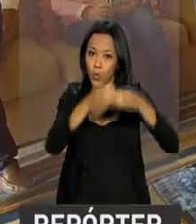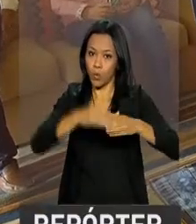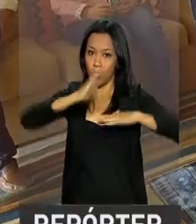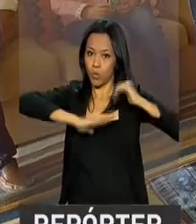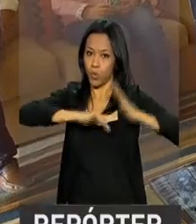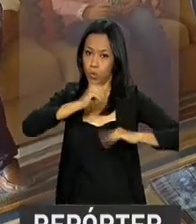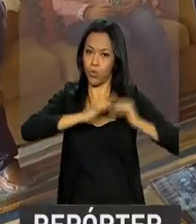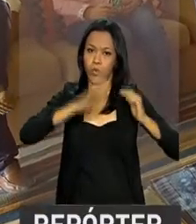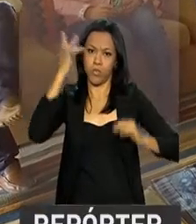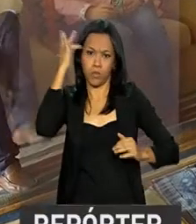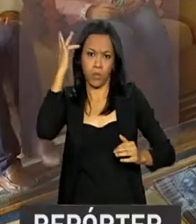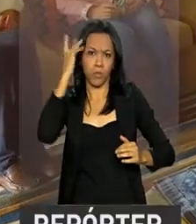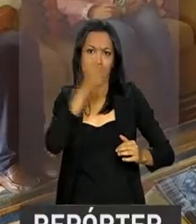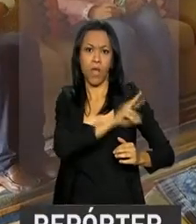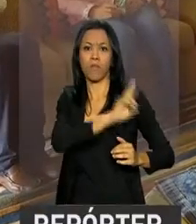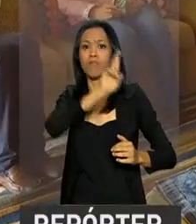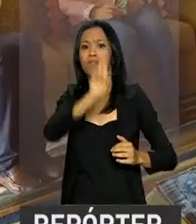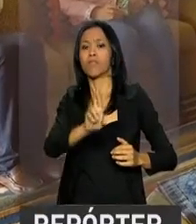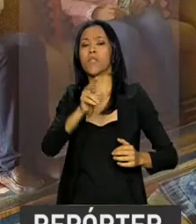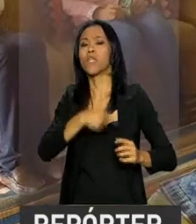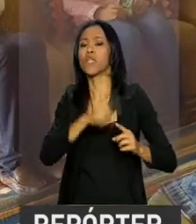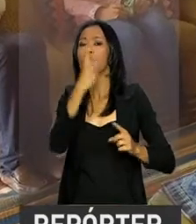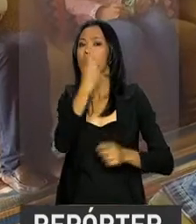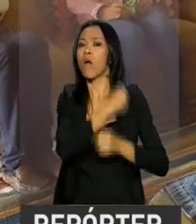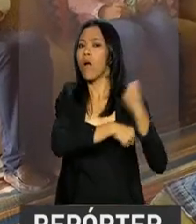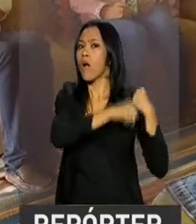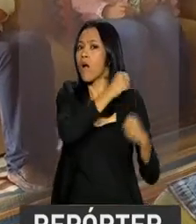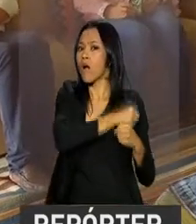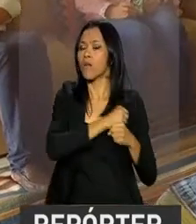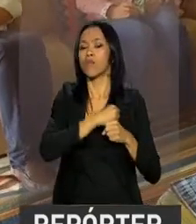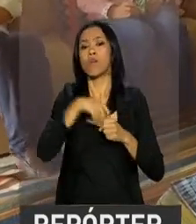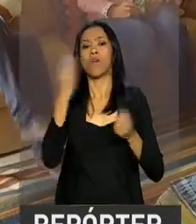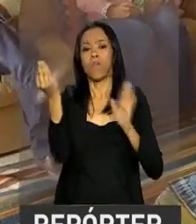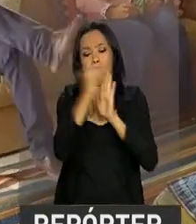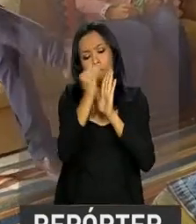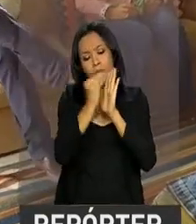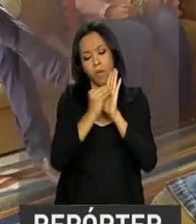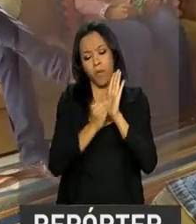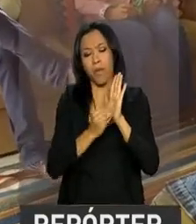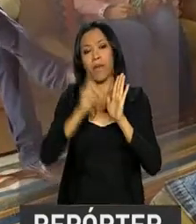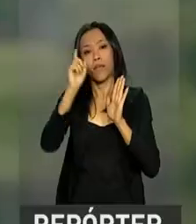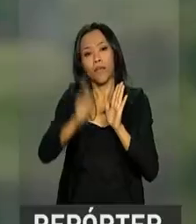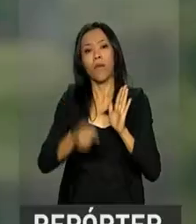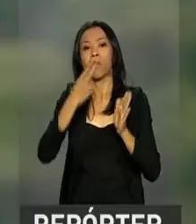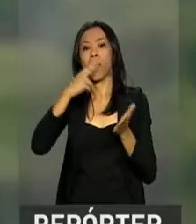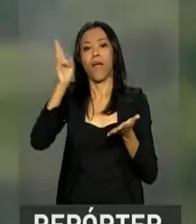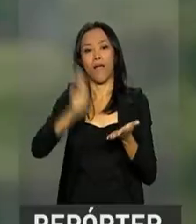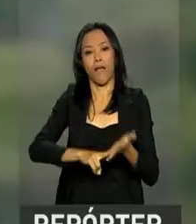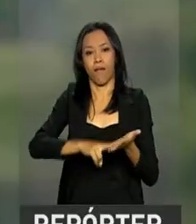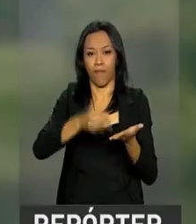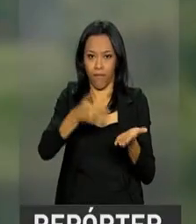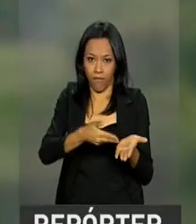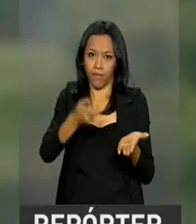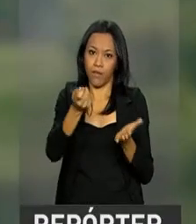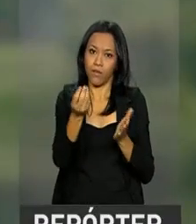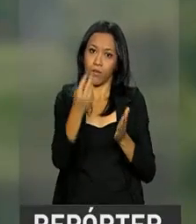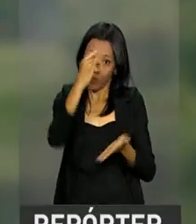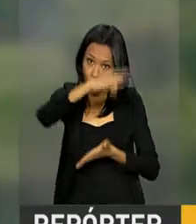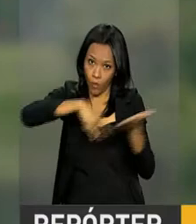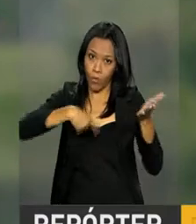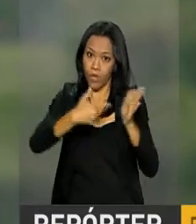autoridades que há um ano definiu ações pela região na chamada carta cayman e isso foi em outubro do ano